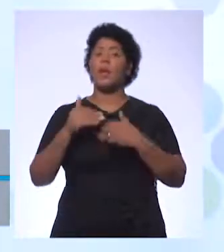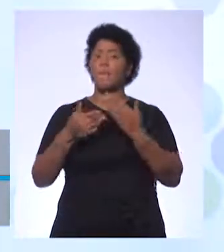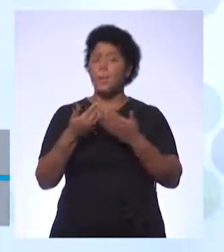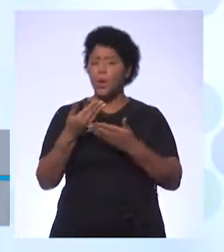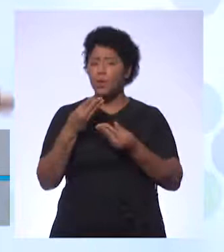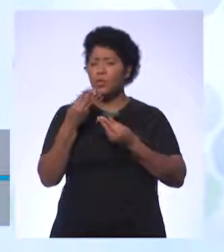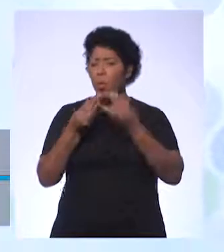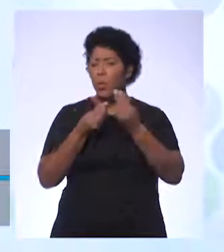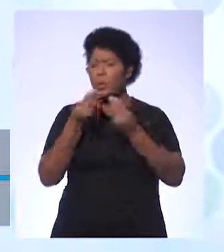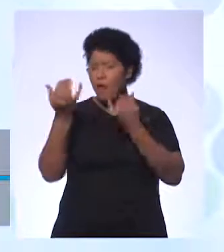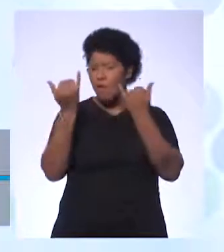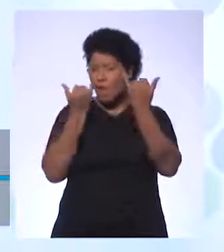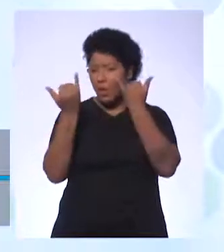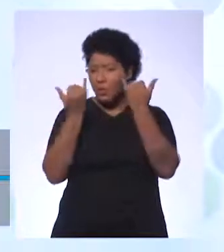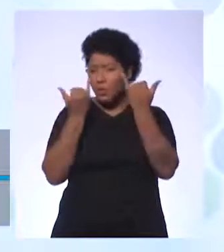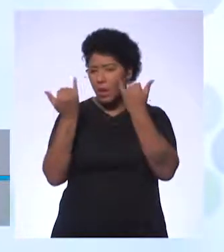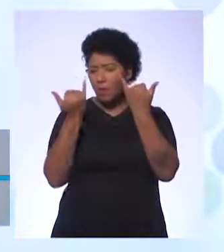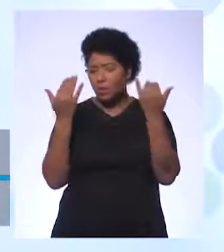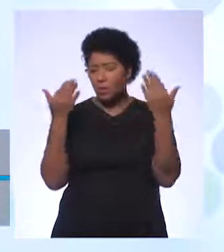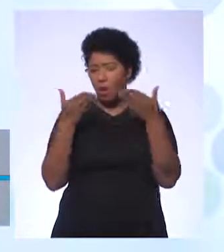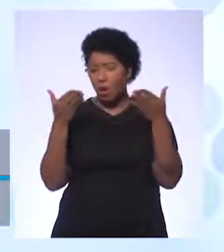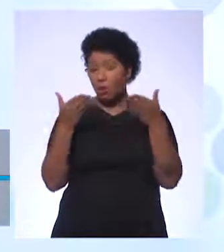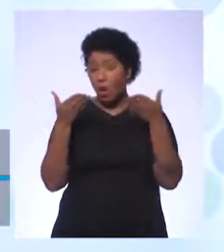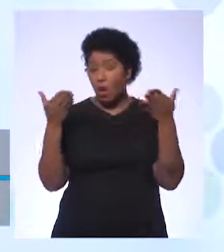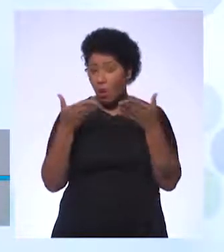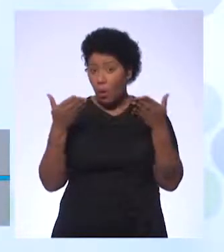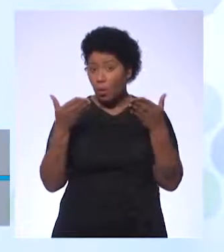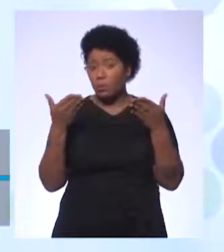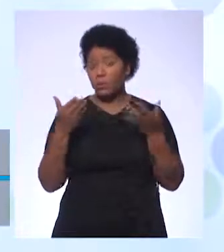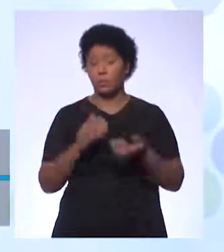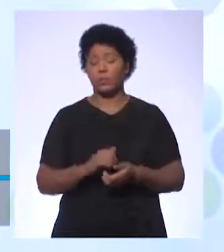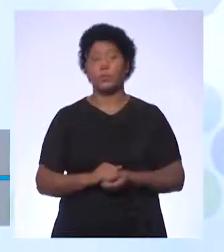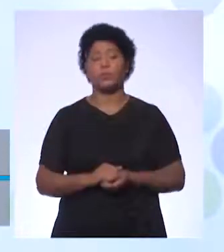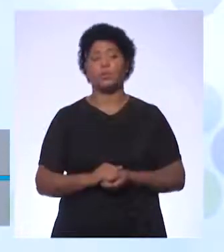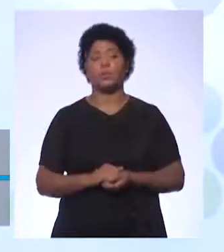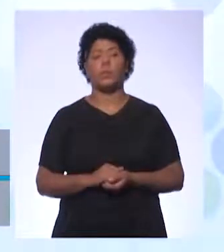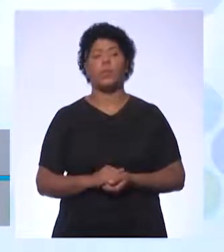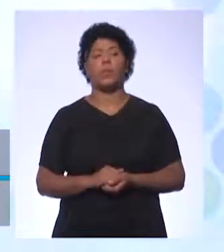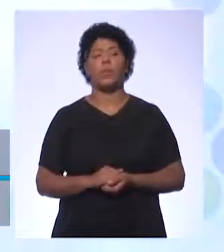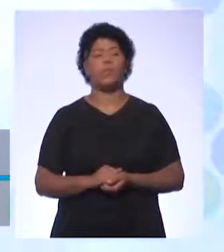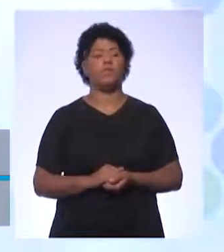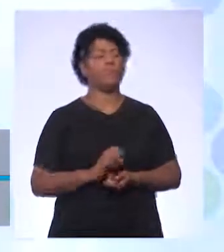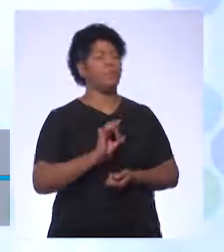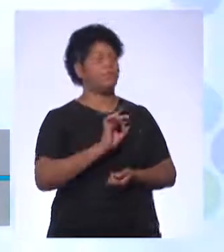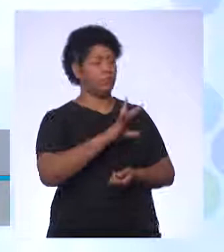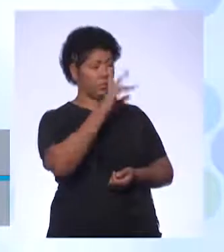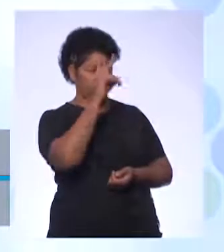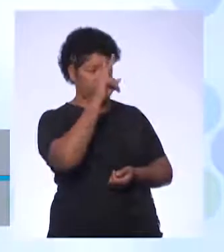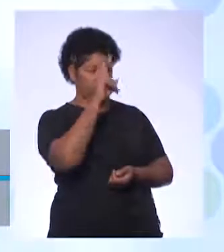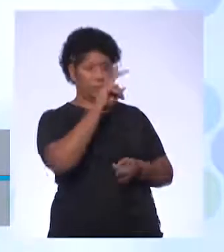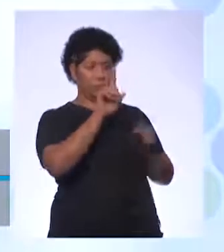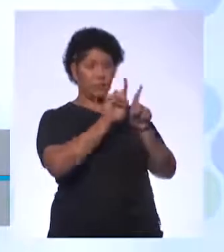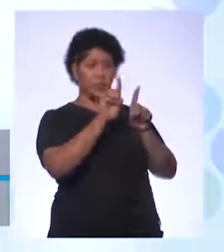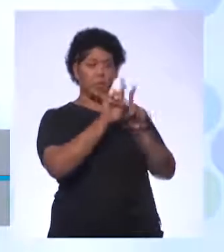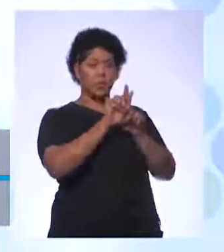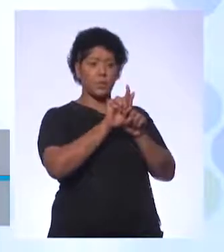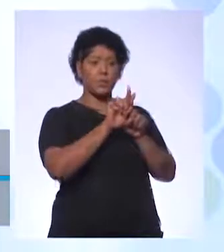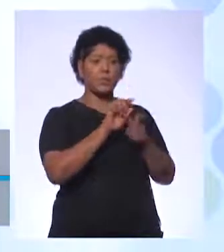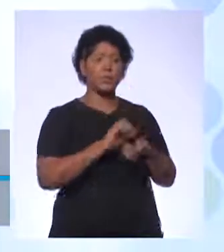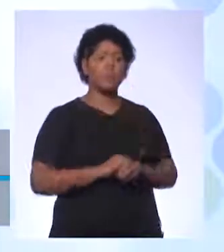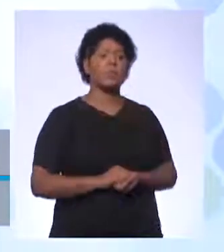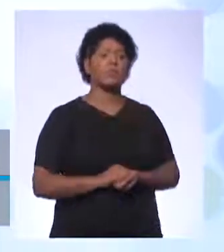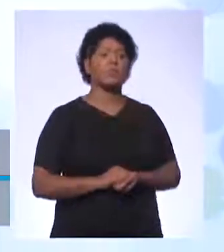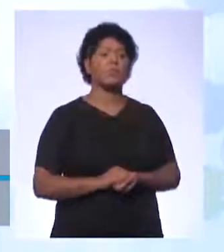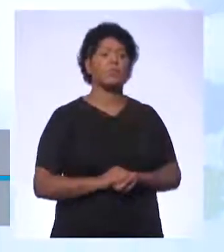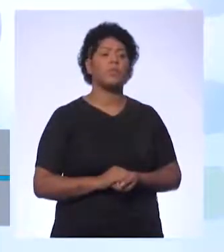seria a sua notícia atual sobre Dom Quixote? Só retomando aqui que eu não comentei, Mauro, eu esqueci de falar,